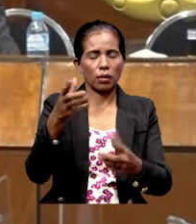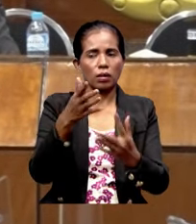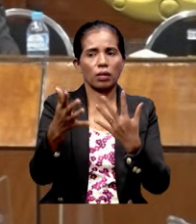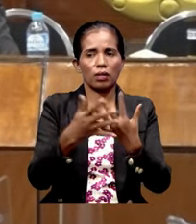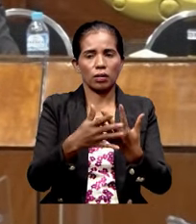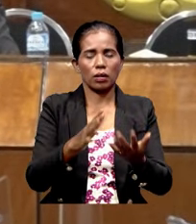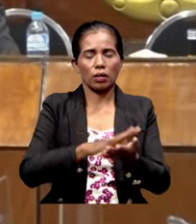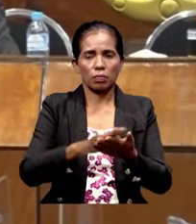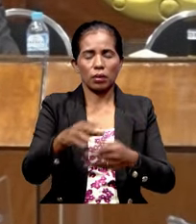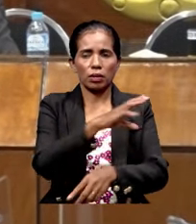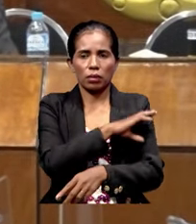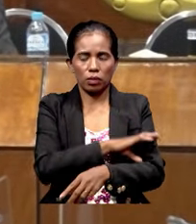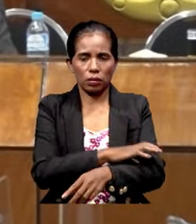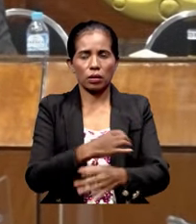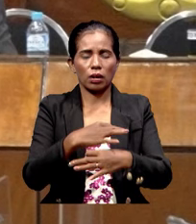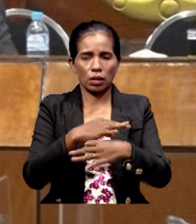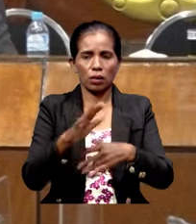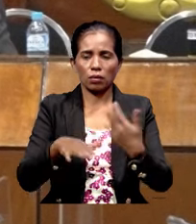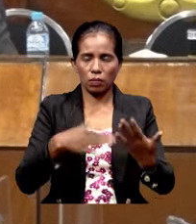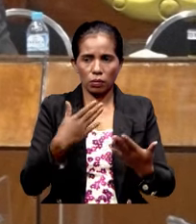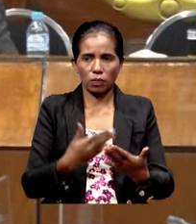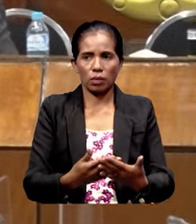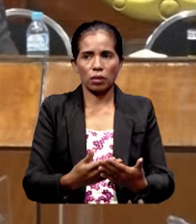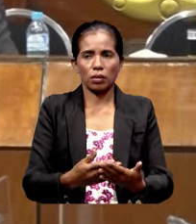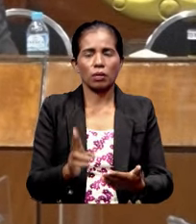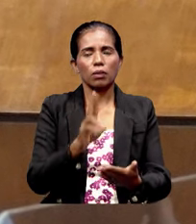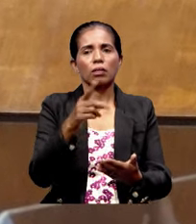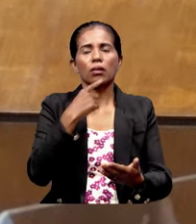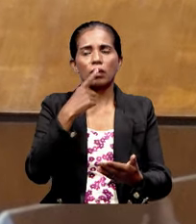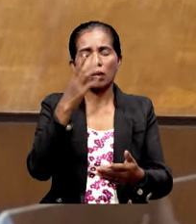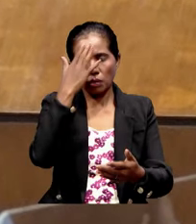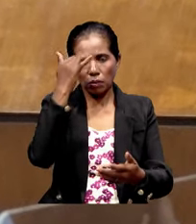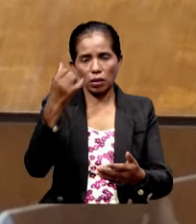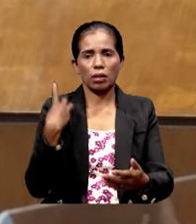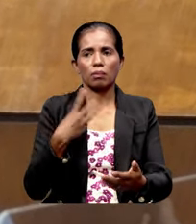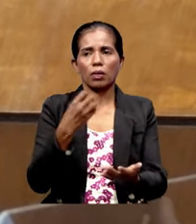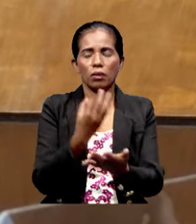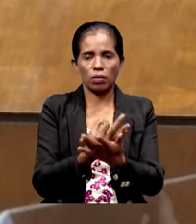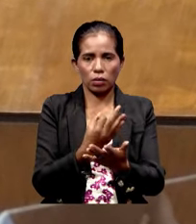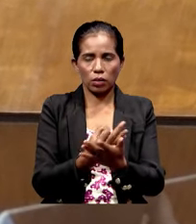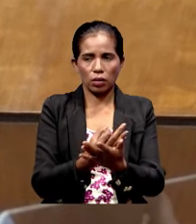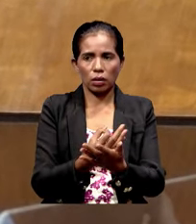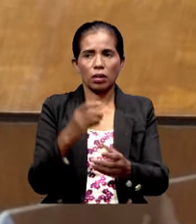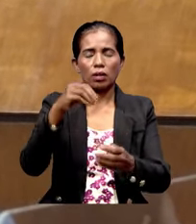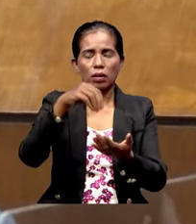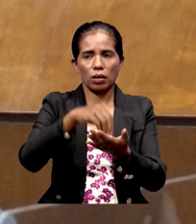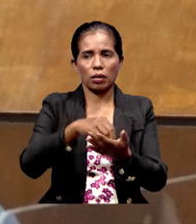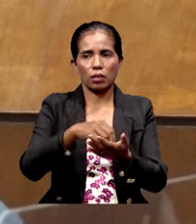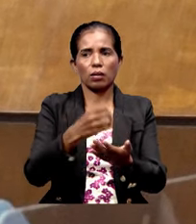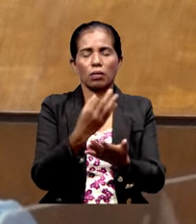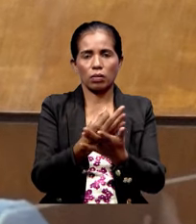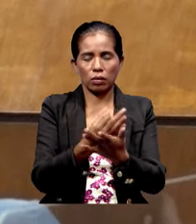limpeza, segurança, manutenção. Até aproveitamos até que a terceira, mas a minha manutenção está a falar para as